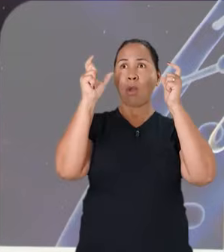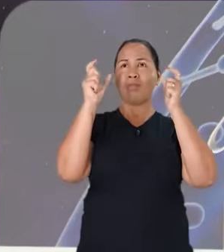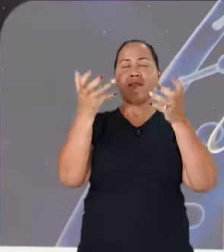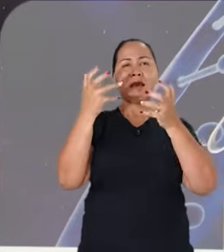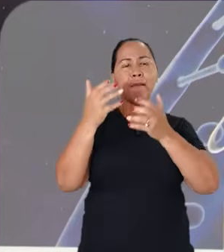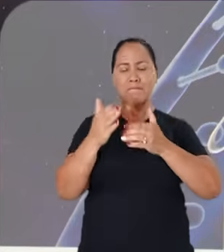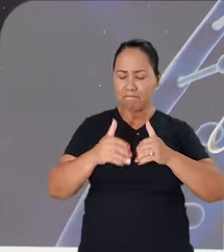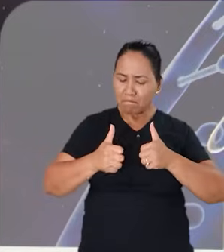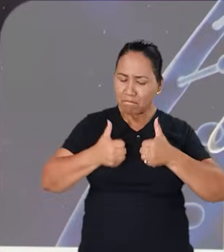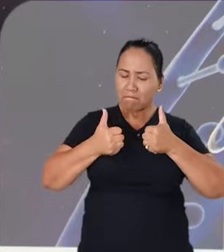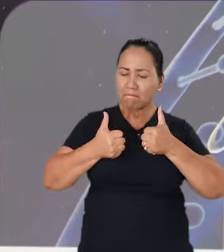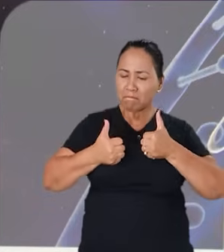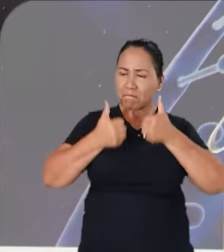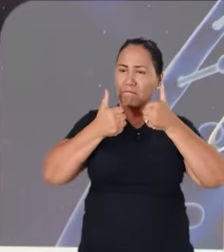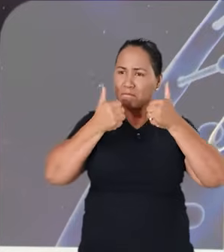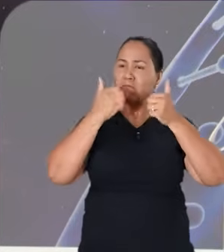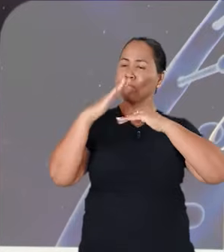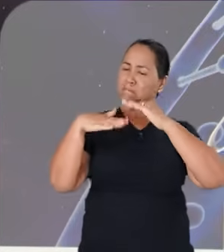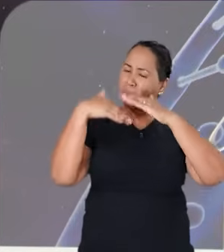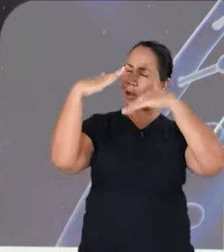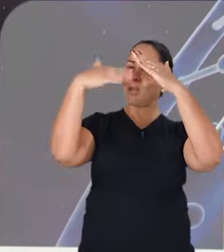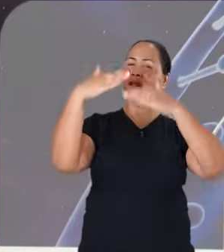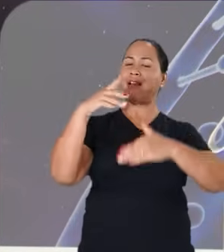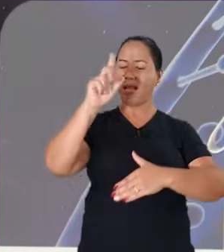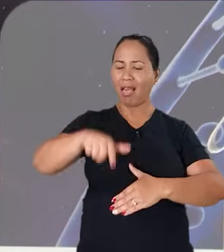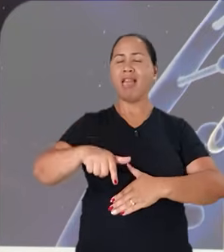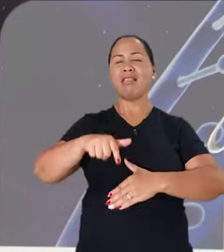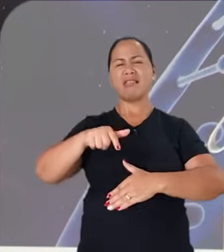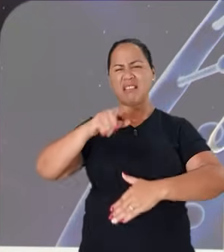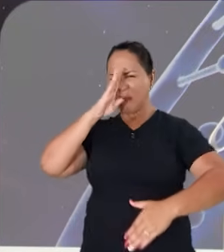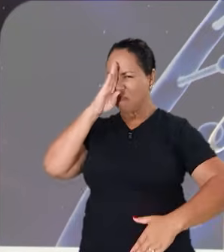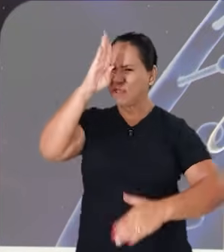você quer ser melhor. Você quer ser melhor.